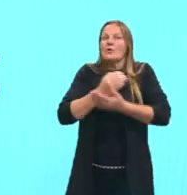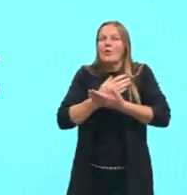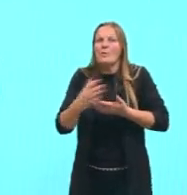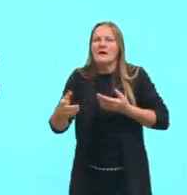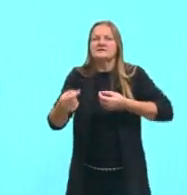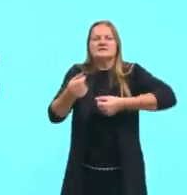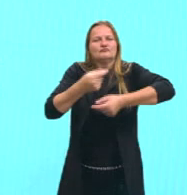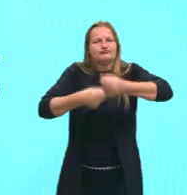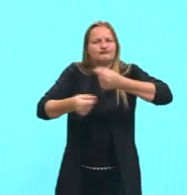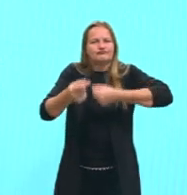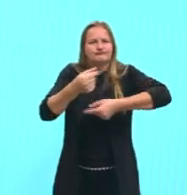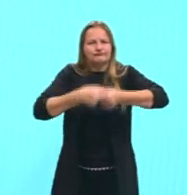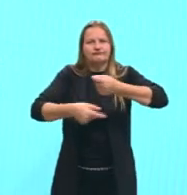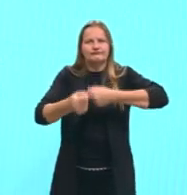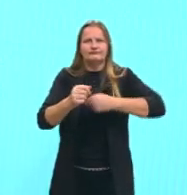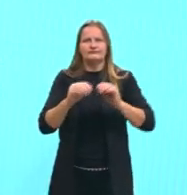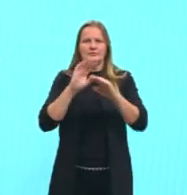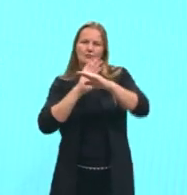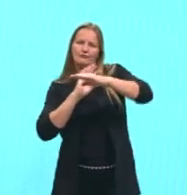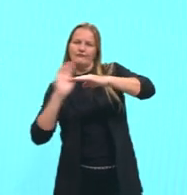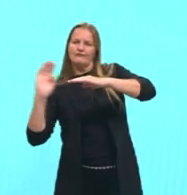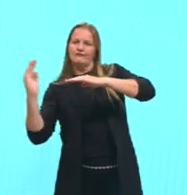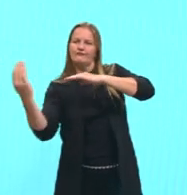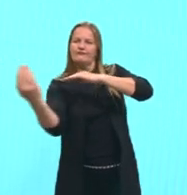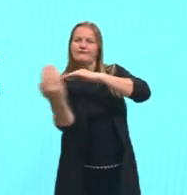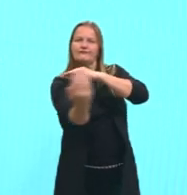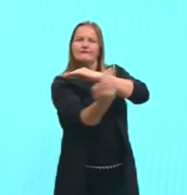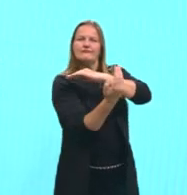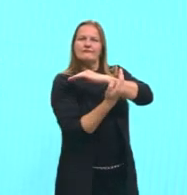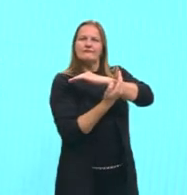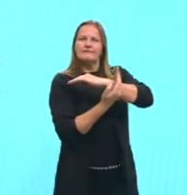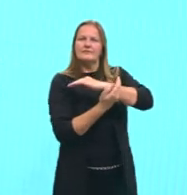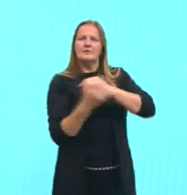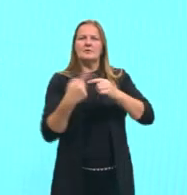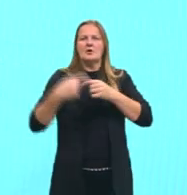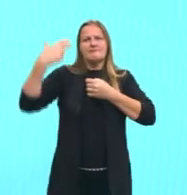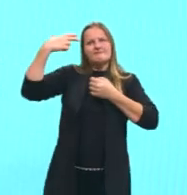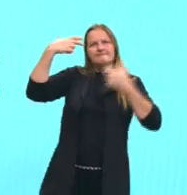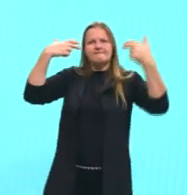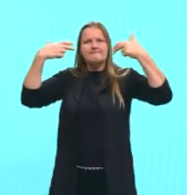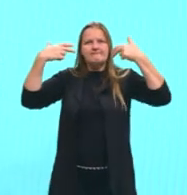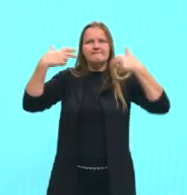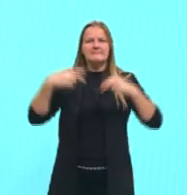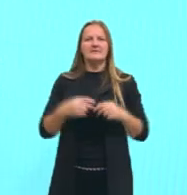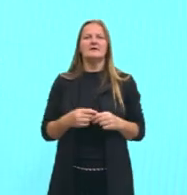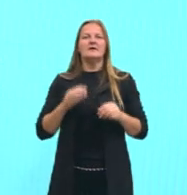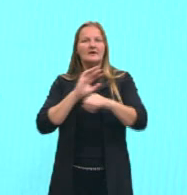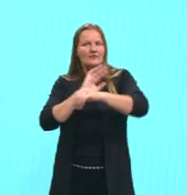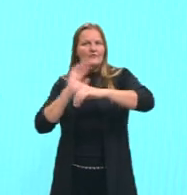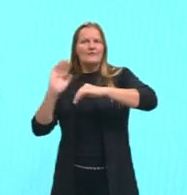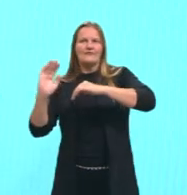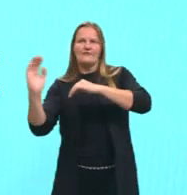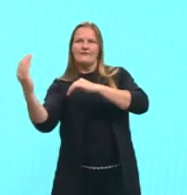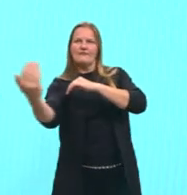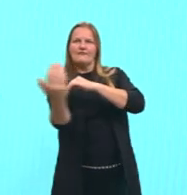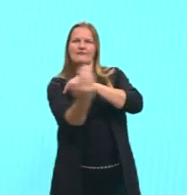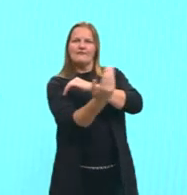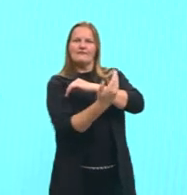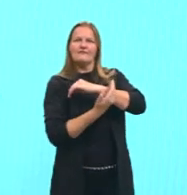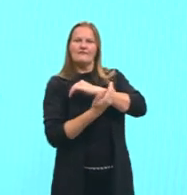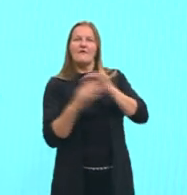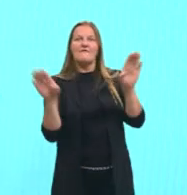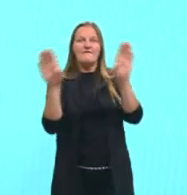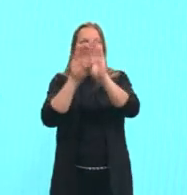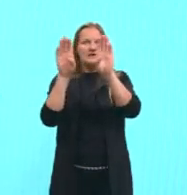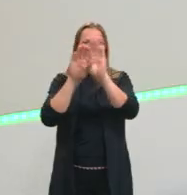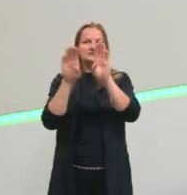nesse movimento eram murado você pode vir aqui né função dos dos assaltos é haver apenas um portão de entrada e durante a noite era fechado